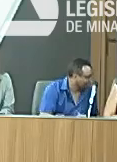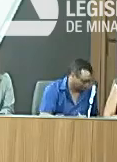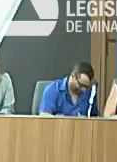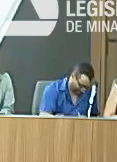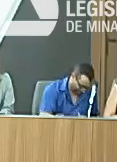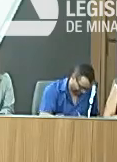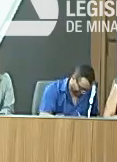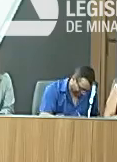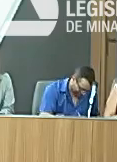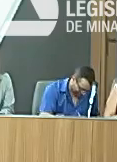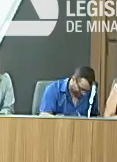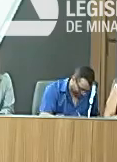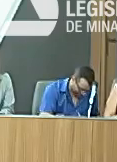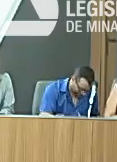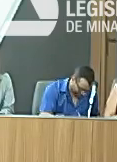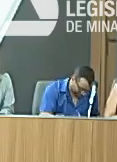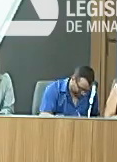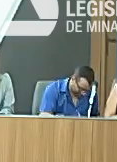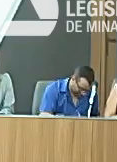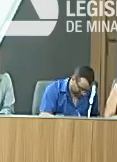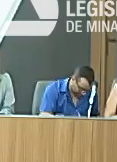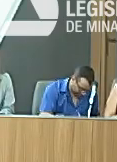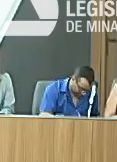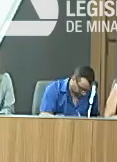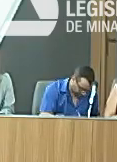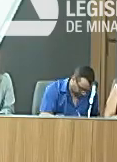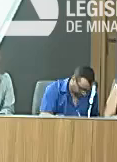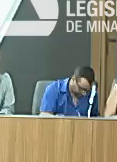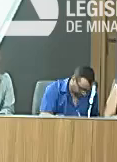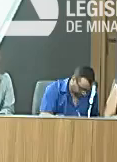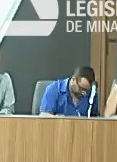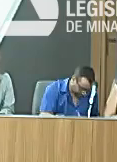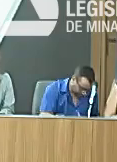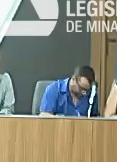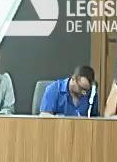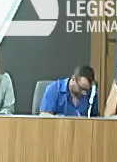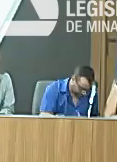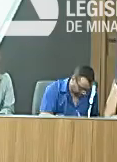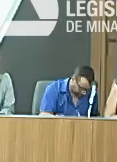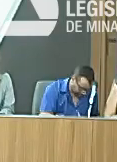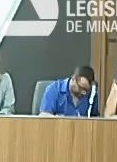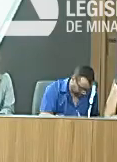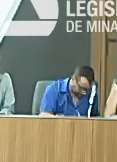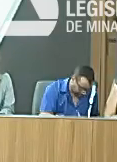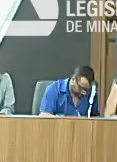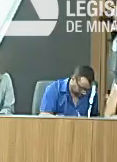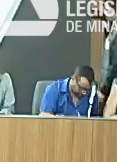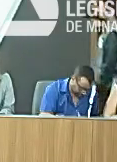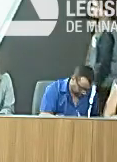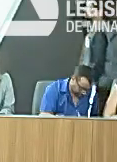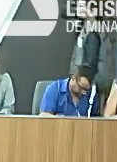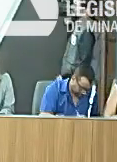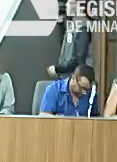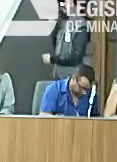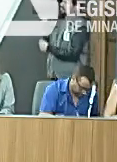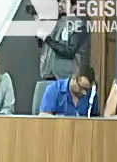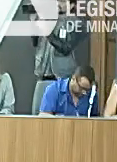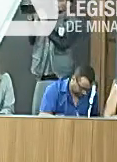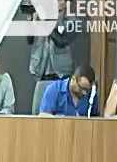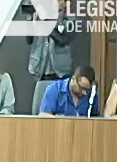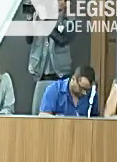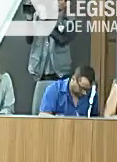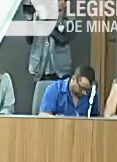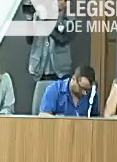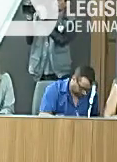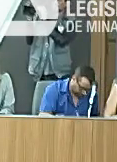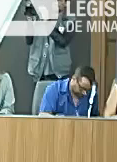não tem outra palavra não dava nojo cara de pau cara de pau